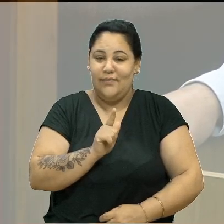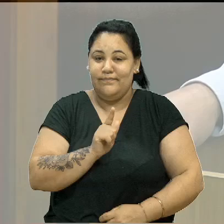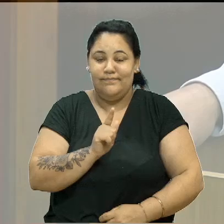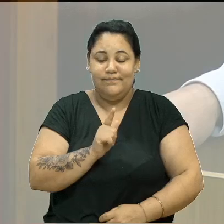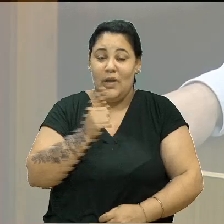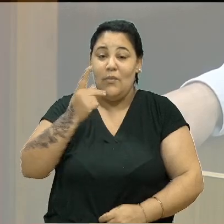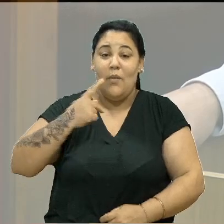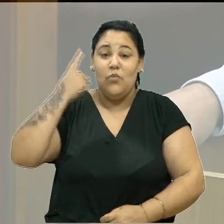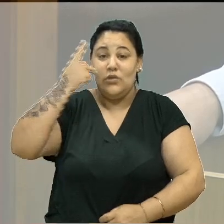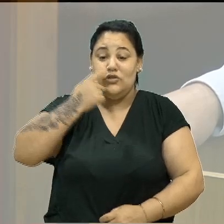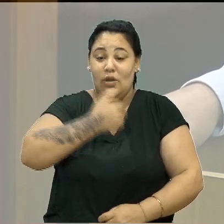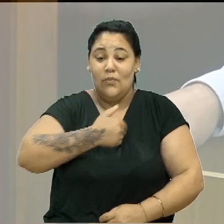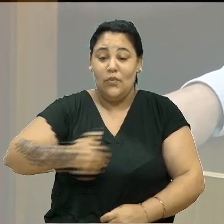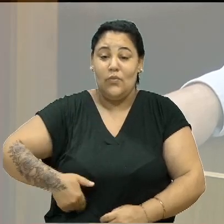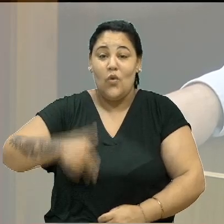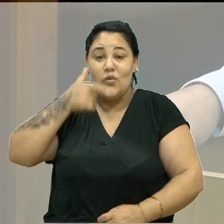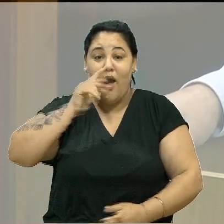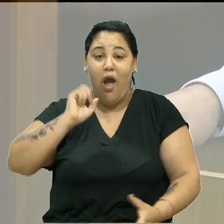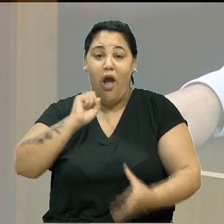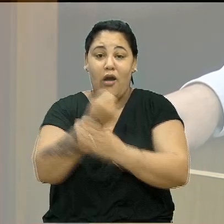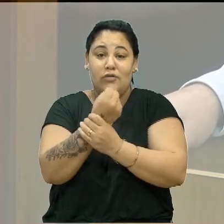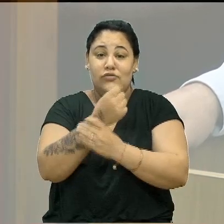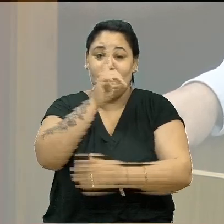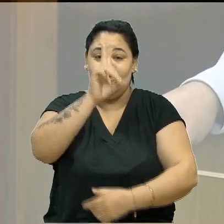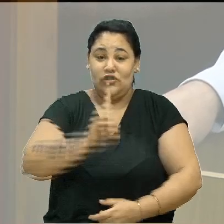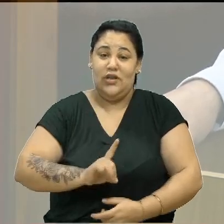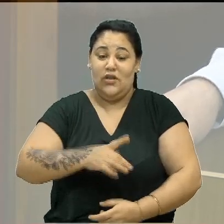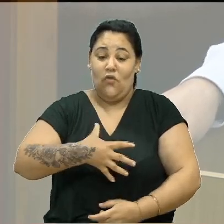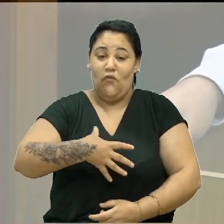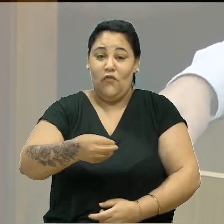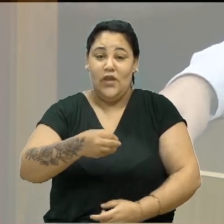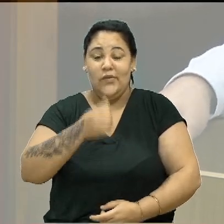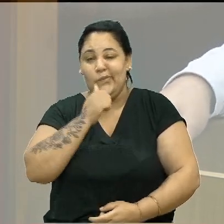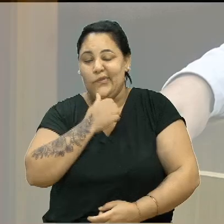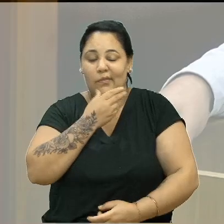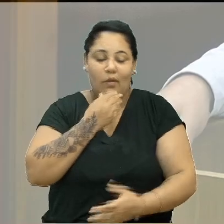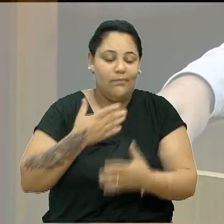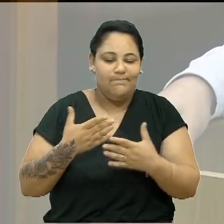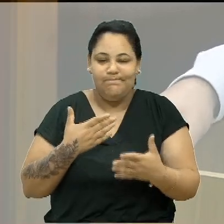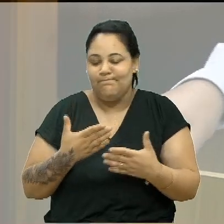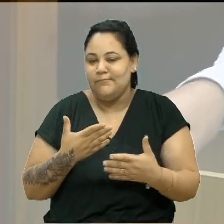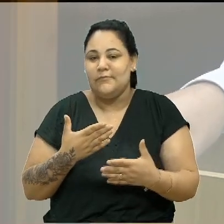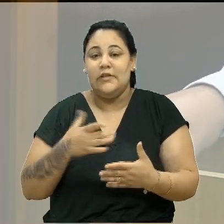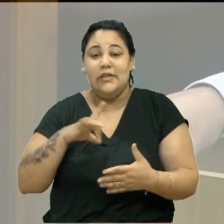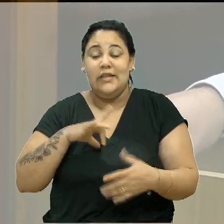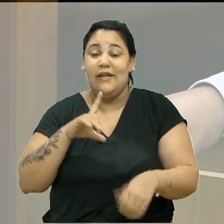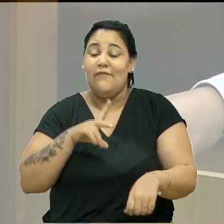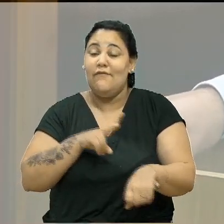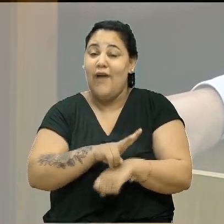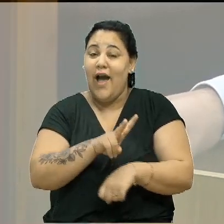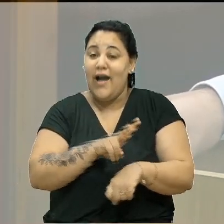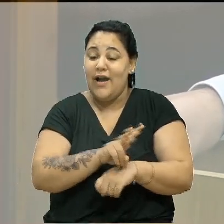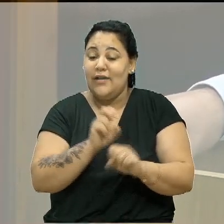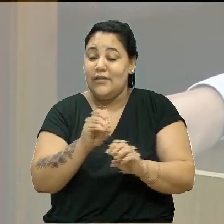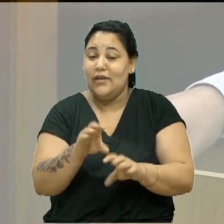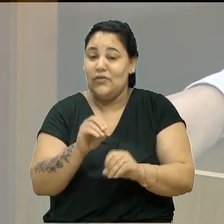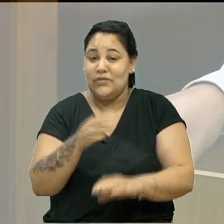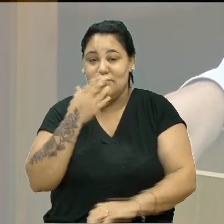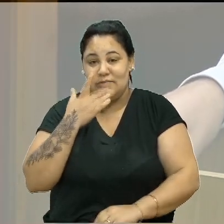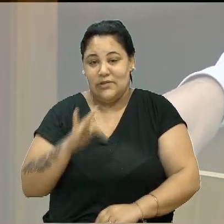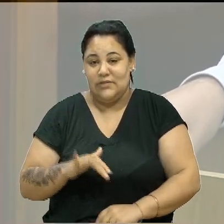pública que garanta o direito aos seus filhos e filhas que são vagas na educação